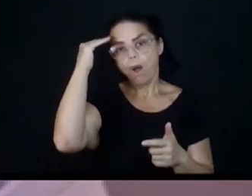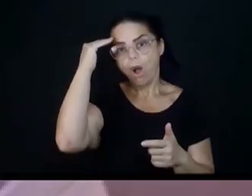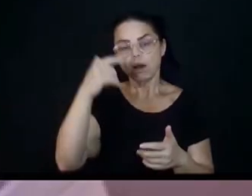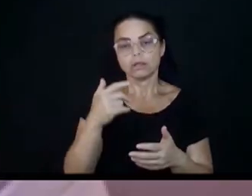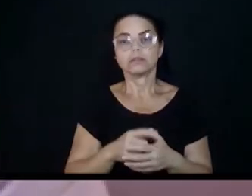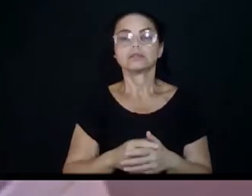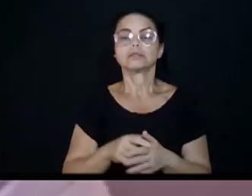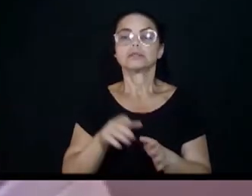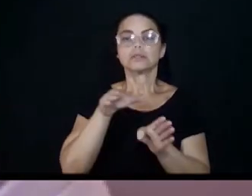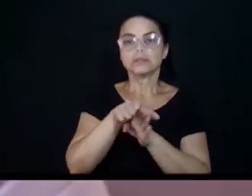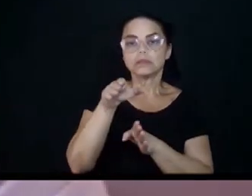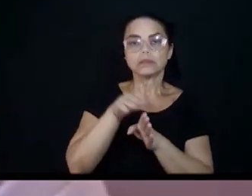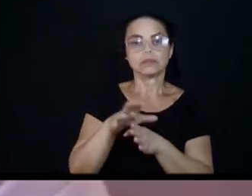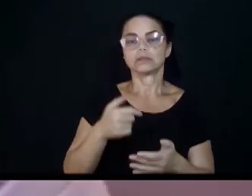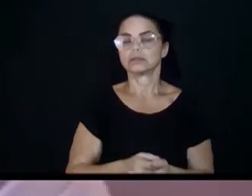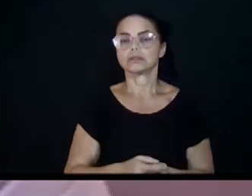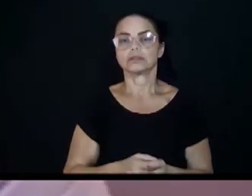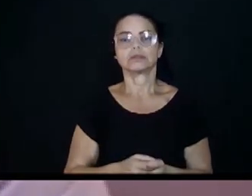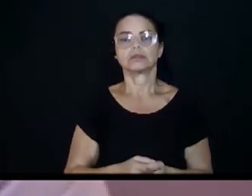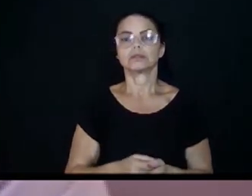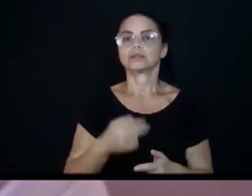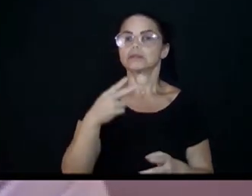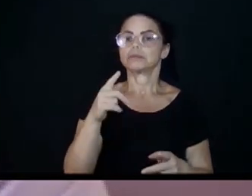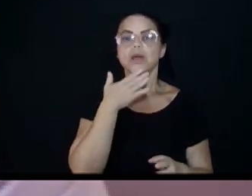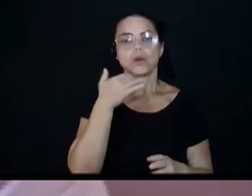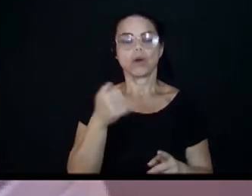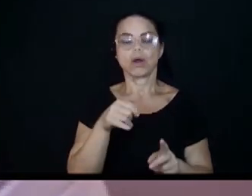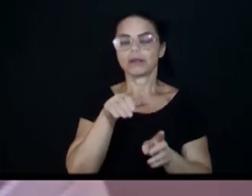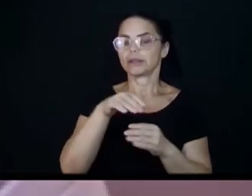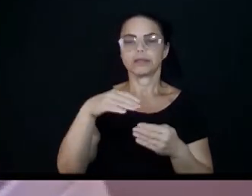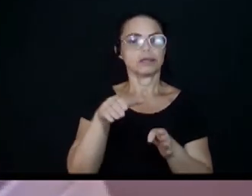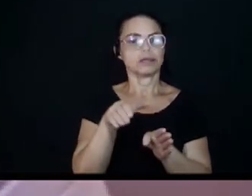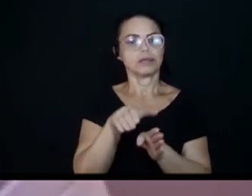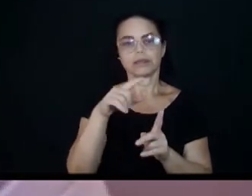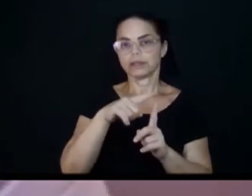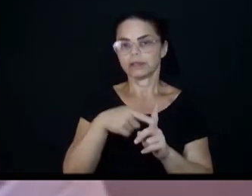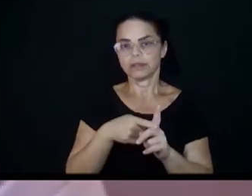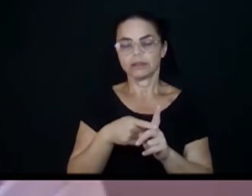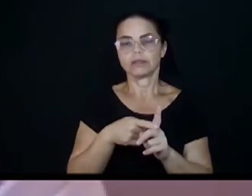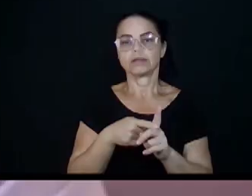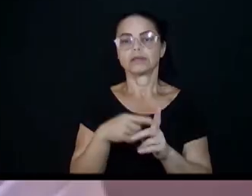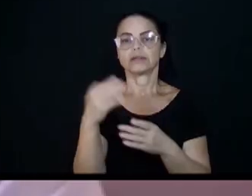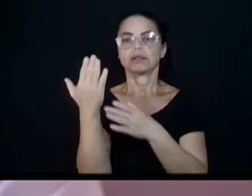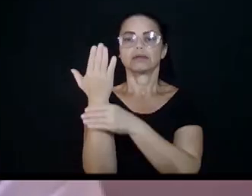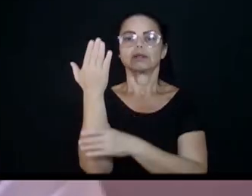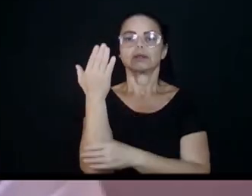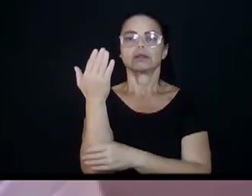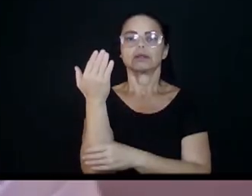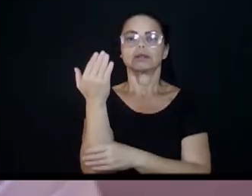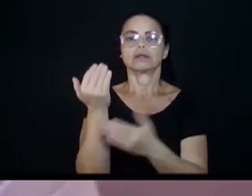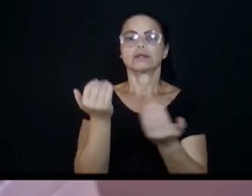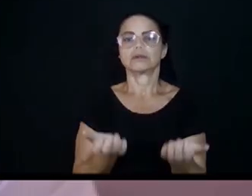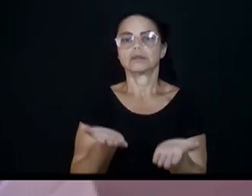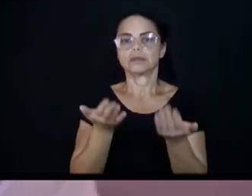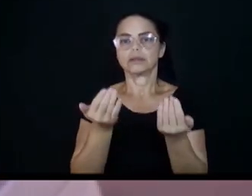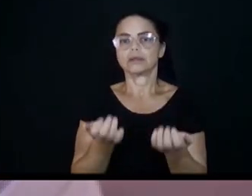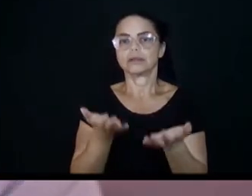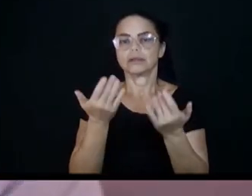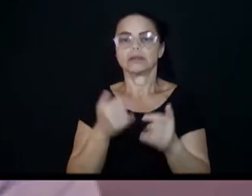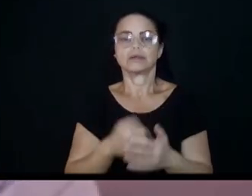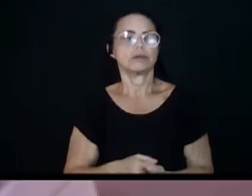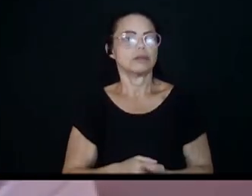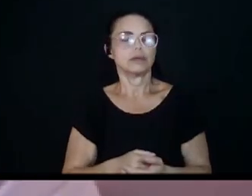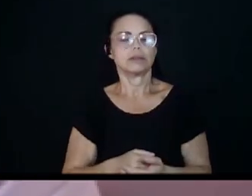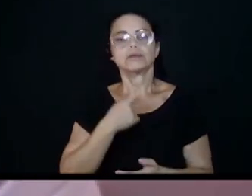não engravide. Se for um lúpus leve, um quadro apenas cutâneo articular e for realmente um desejo imenso